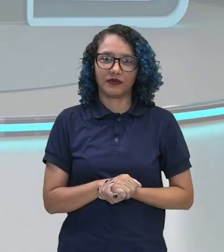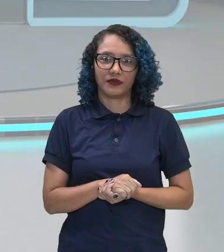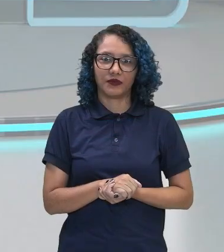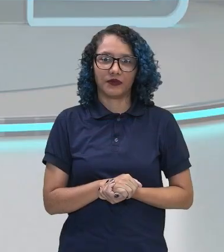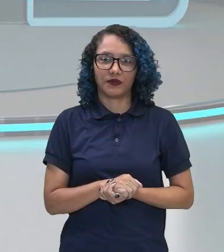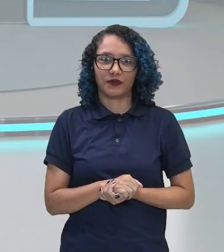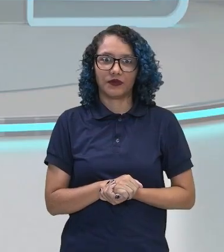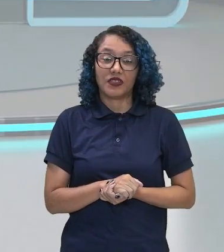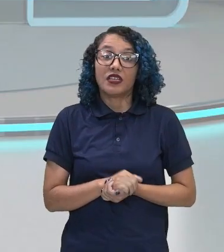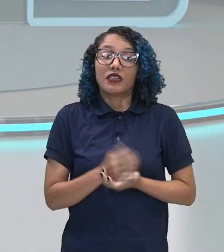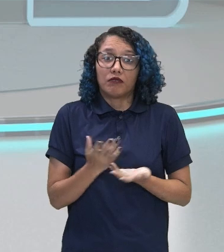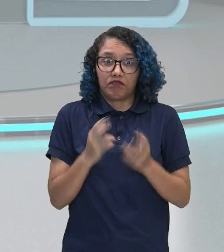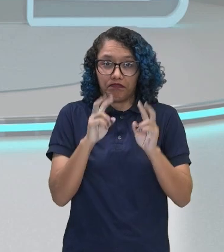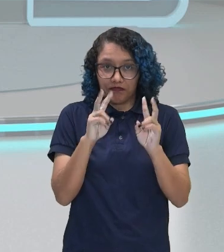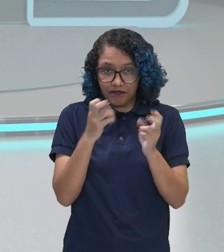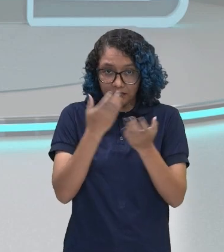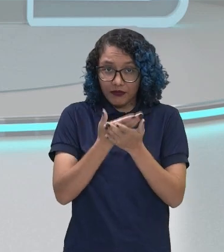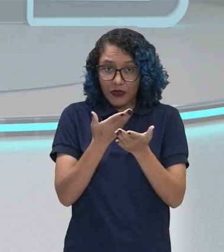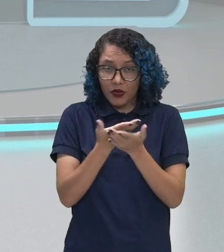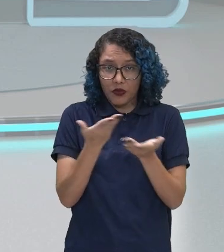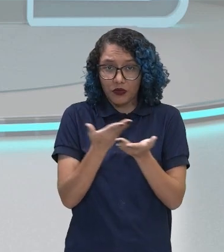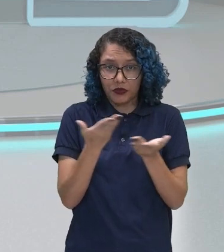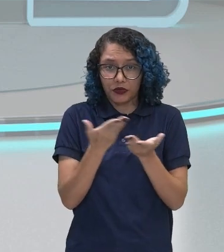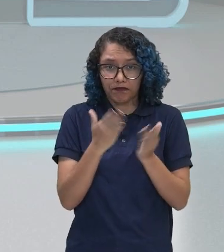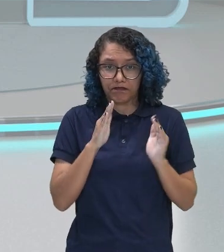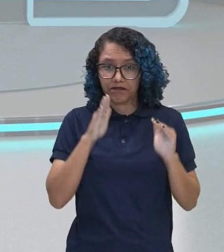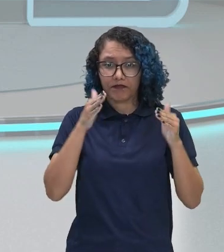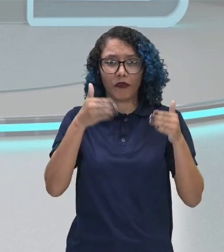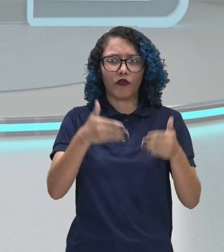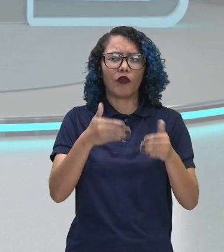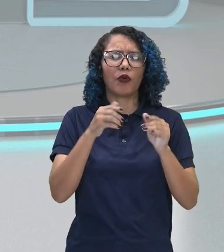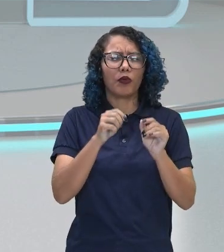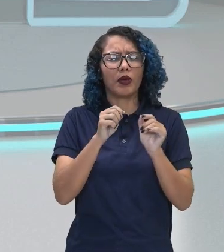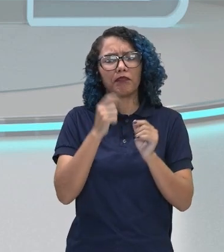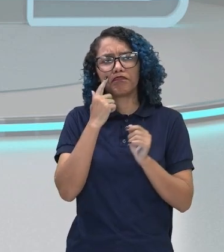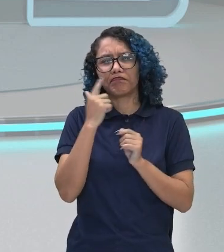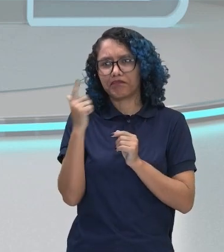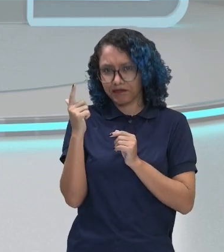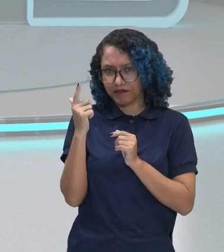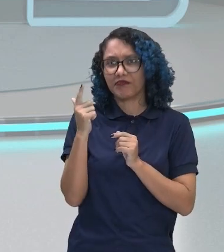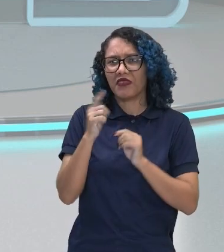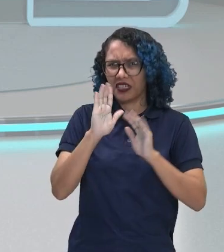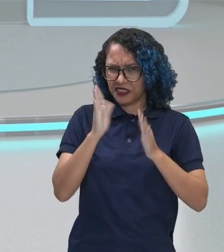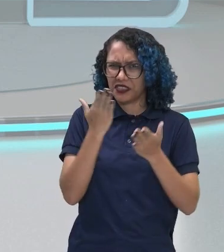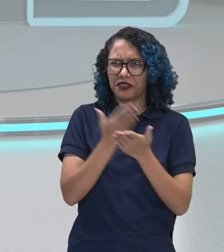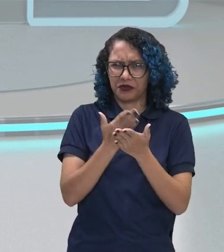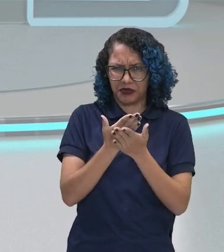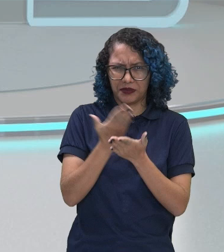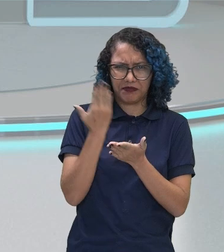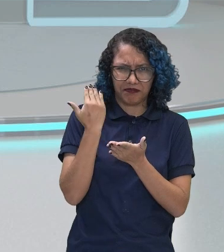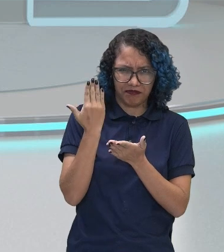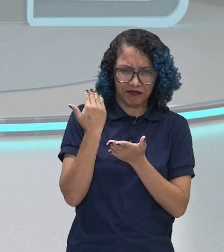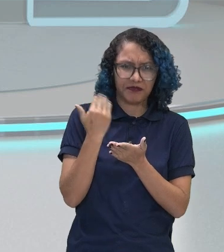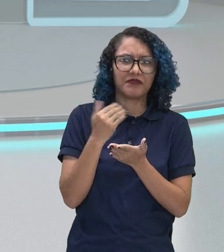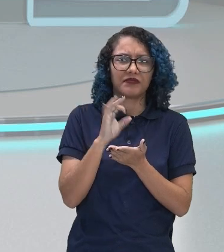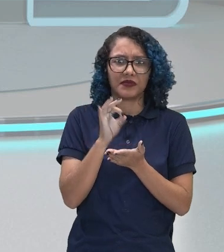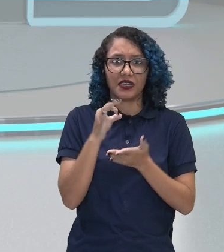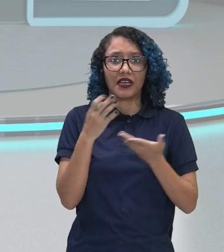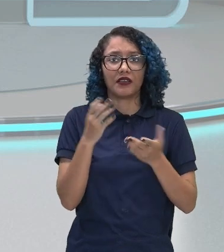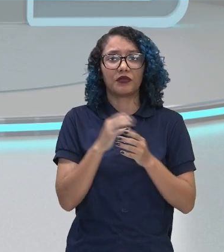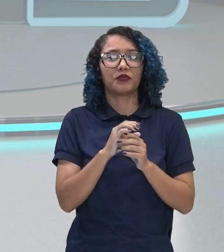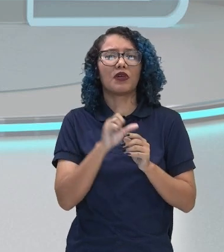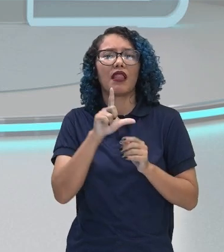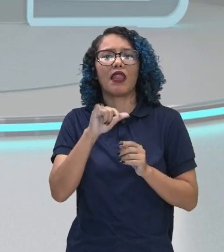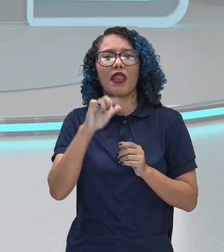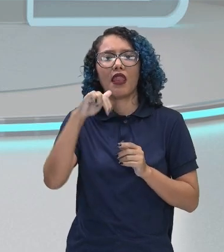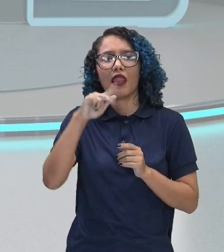O tema da nossa aula de hoje, então, vai tratar das link words, né? Nós já vimos esse tema. Link words, então, são todas aquelas palavras que